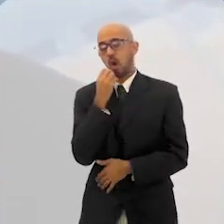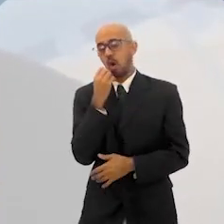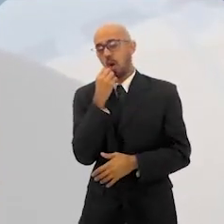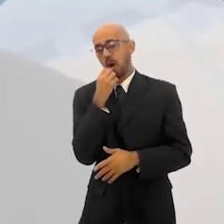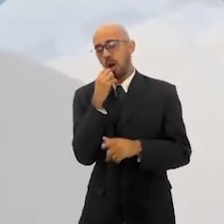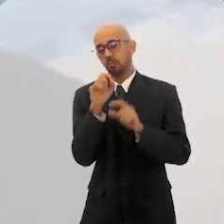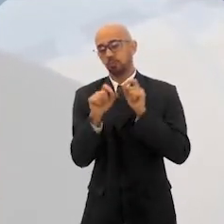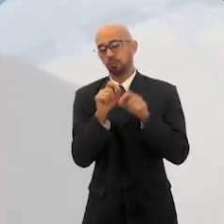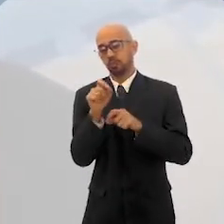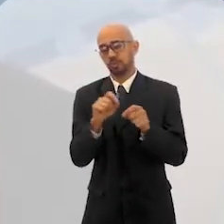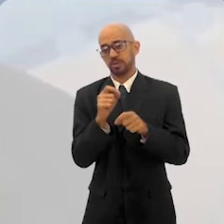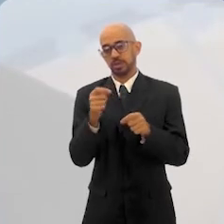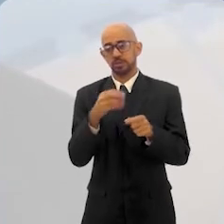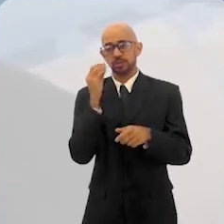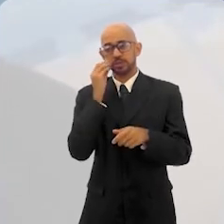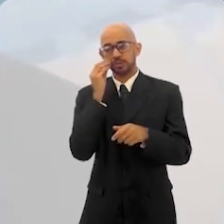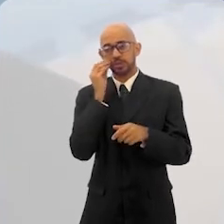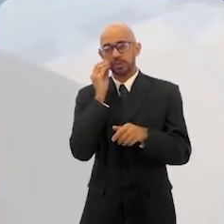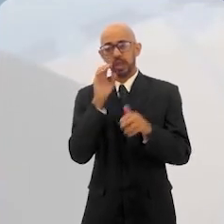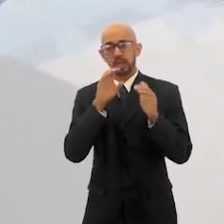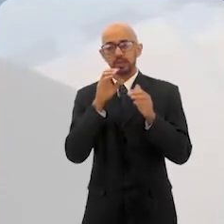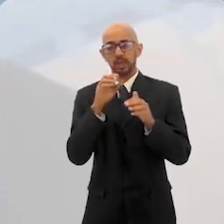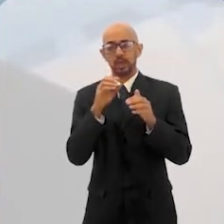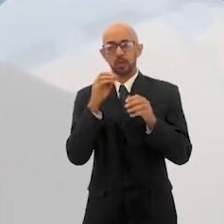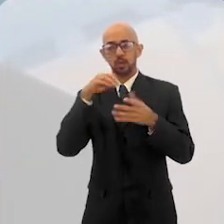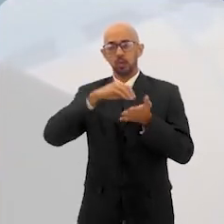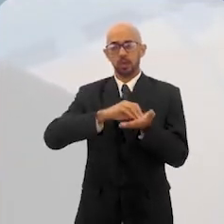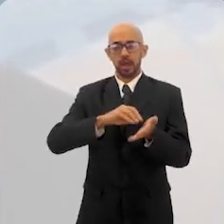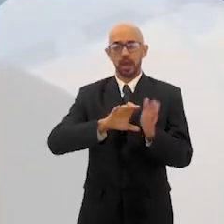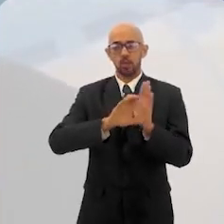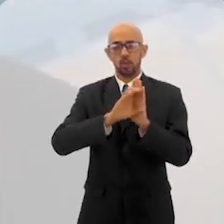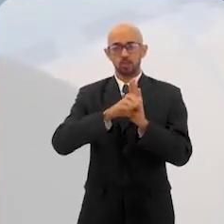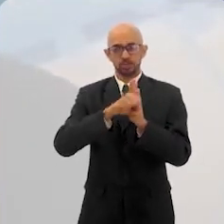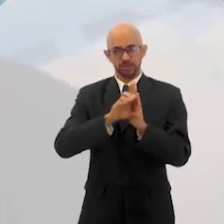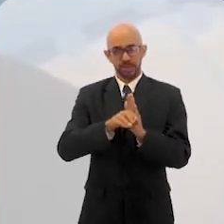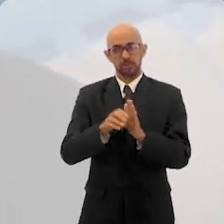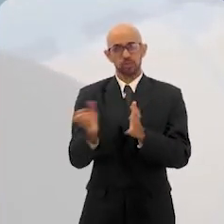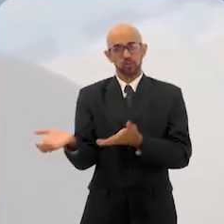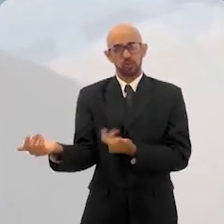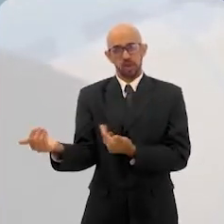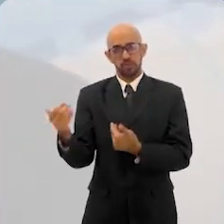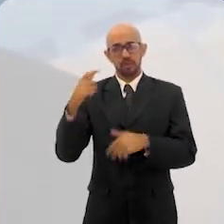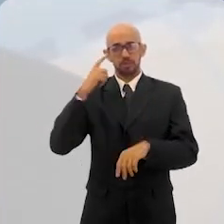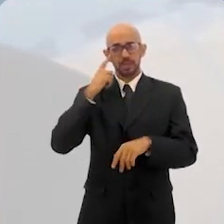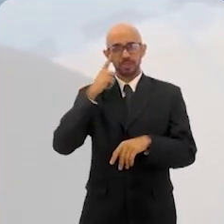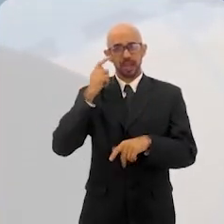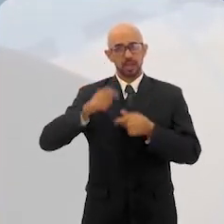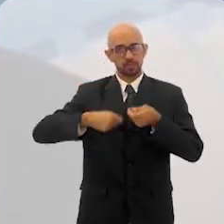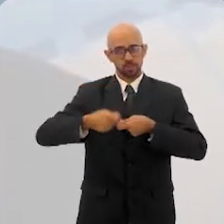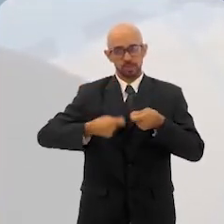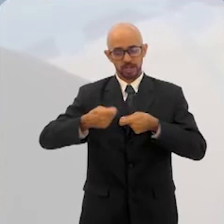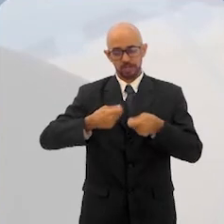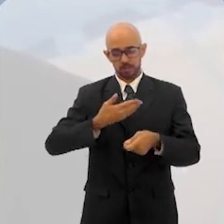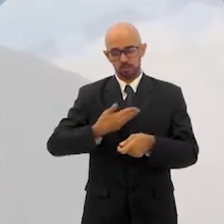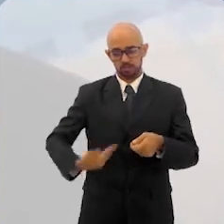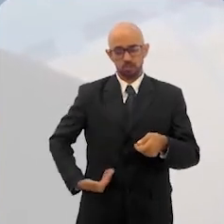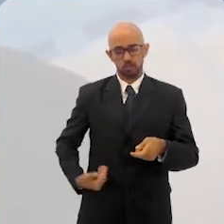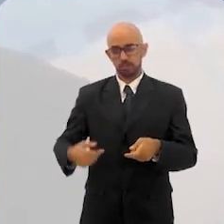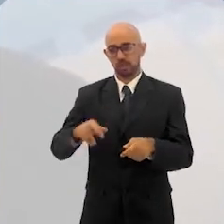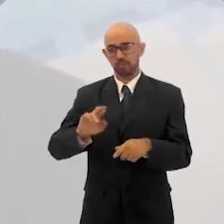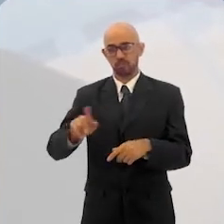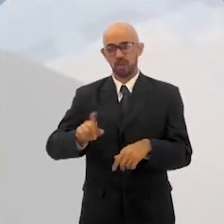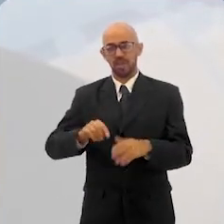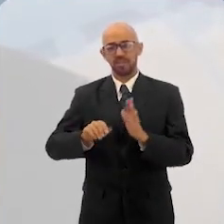a gente tentar inserir conceitos mais jovens, conceitos mais desarrojados, pensar administração pública, né, que não é